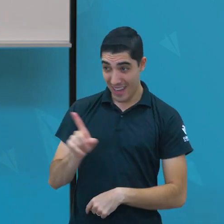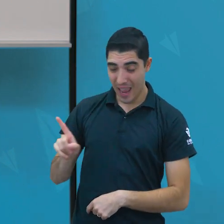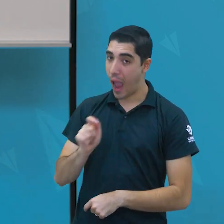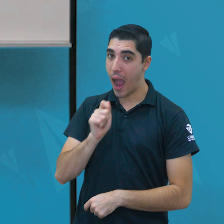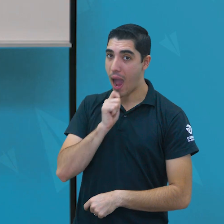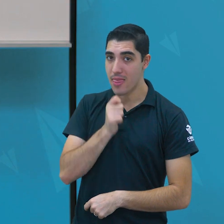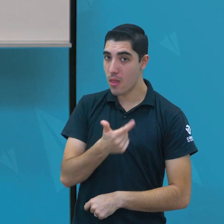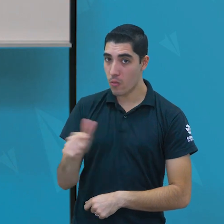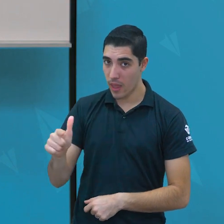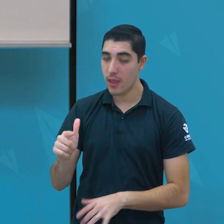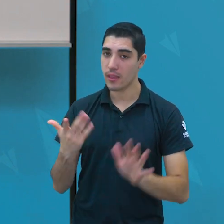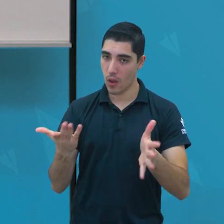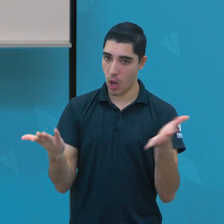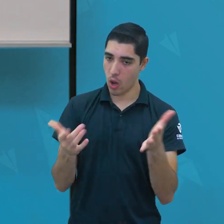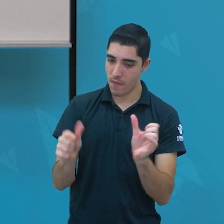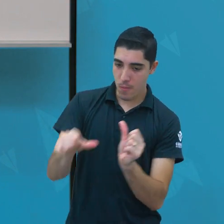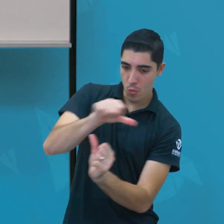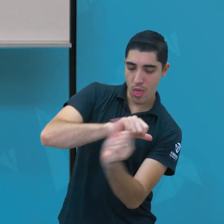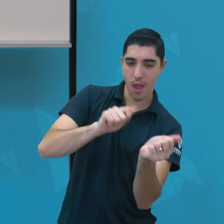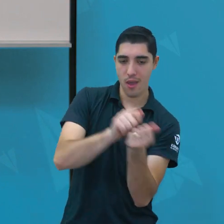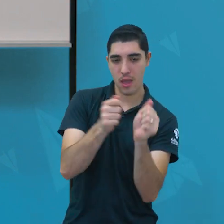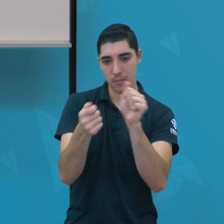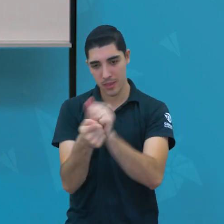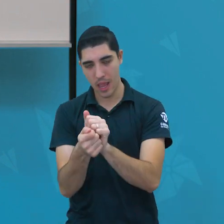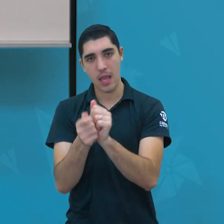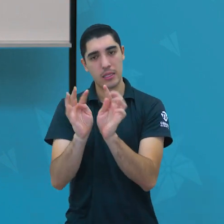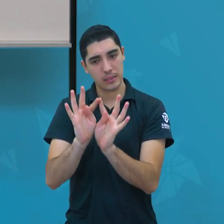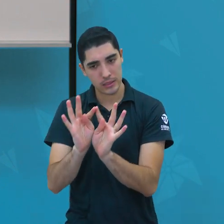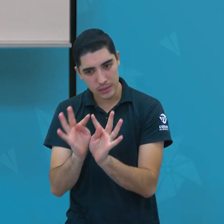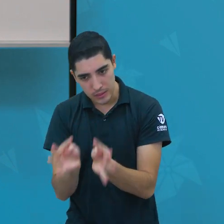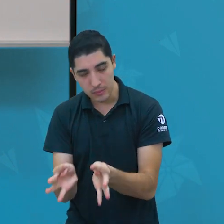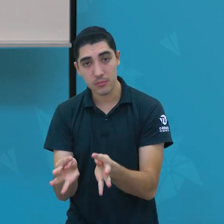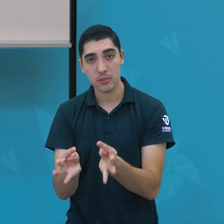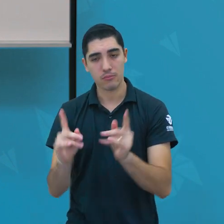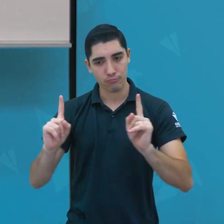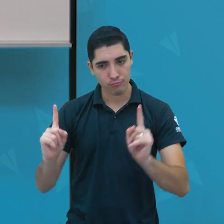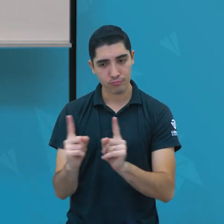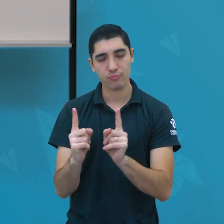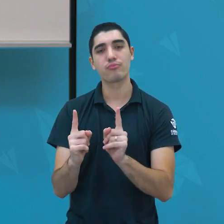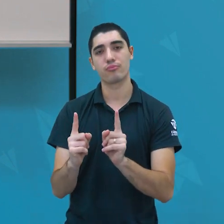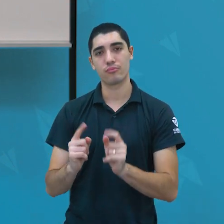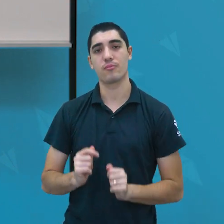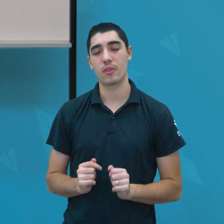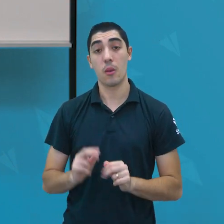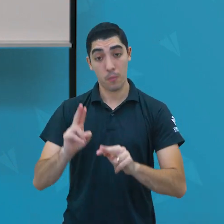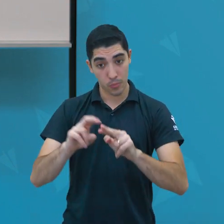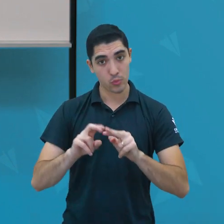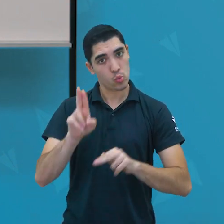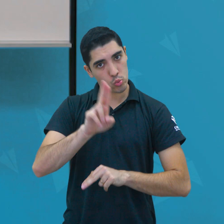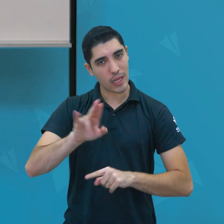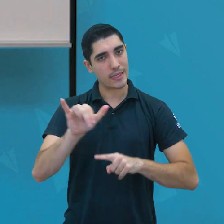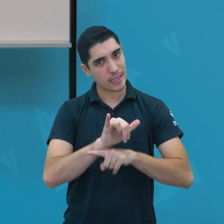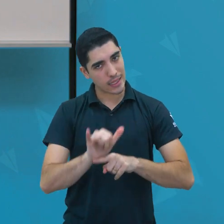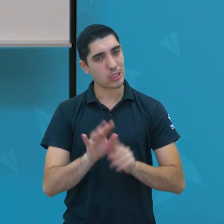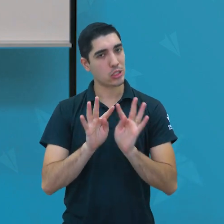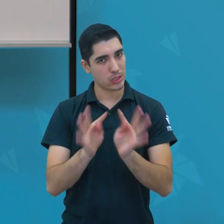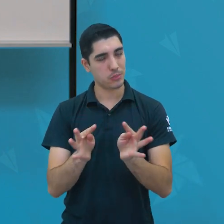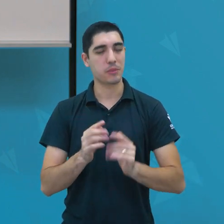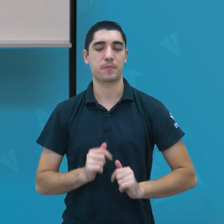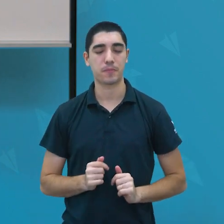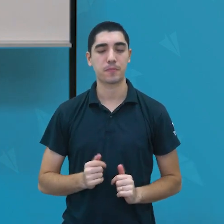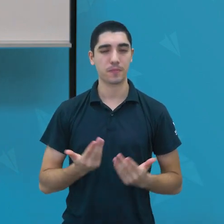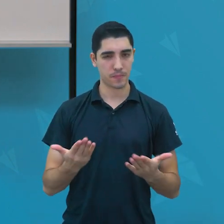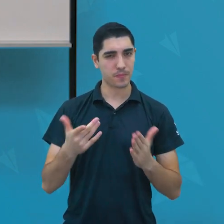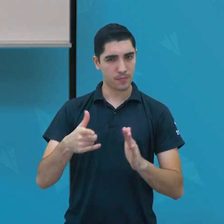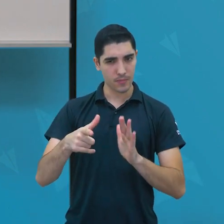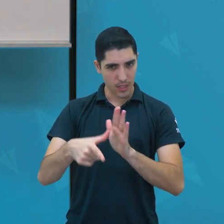estão. Então vamos transformar na forma irredutível por meio da técnica da simplificação. Tá? Aqui, como eu